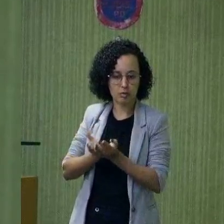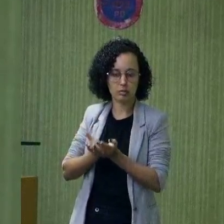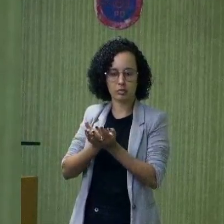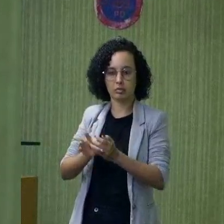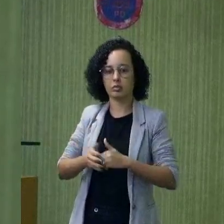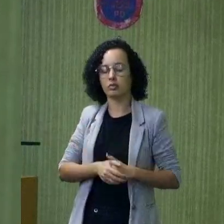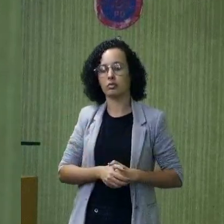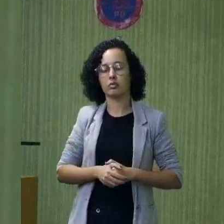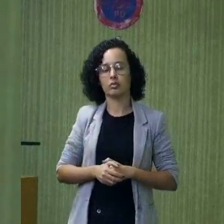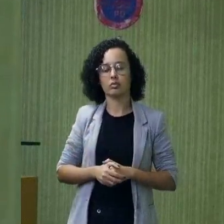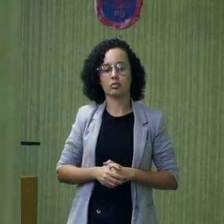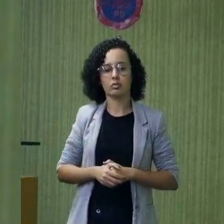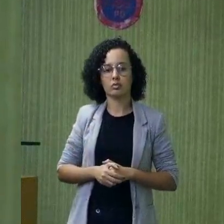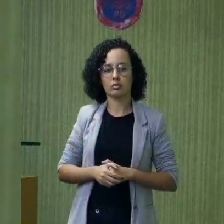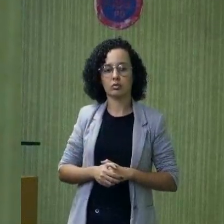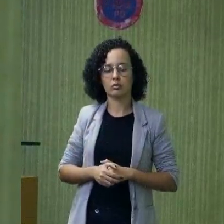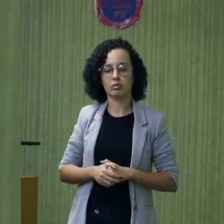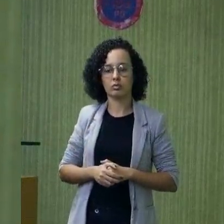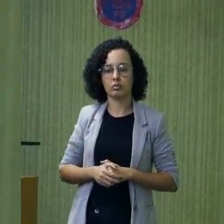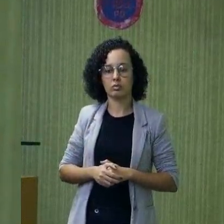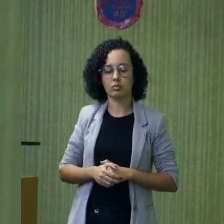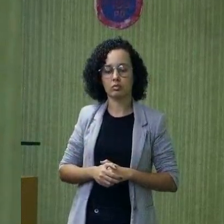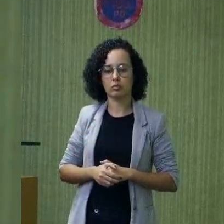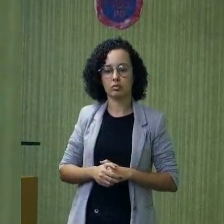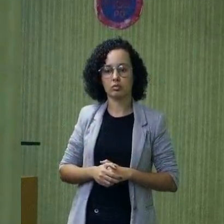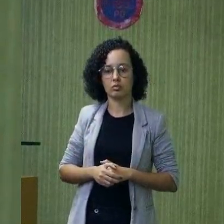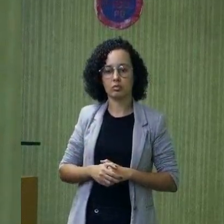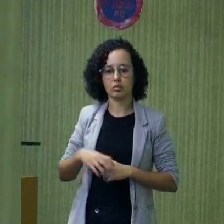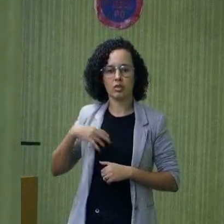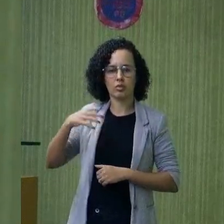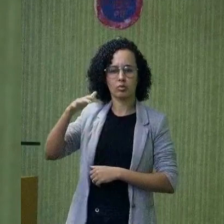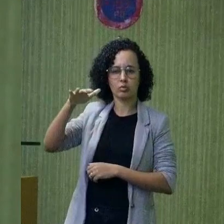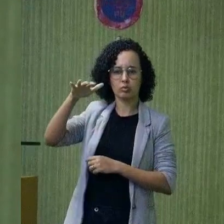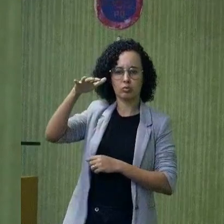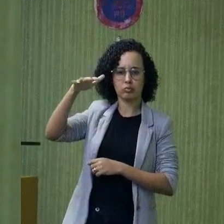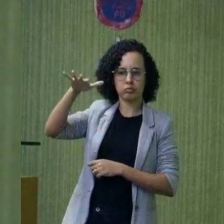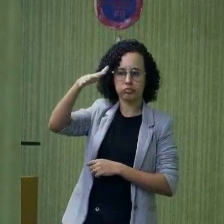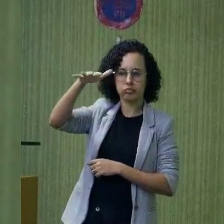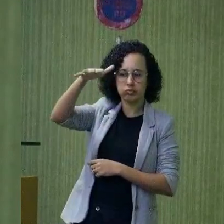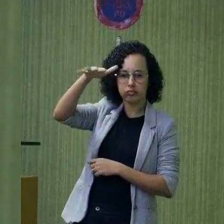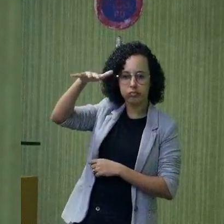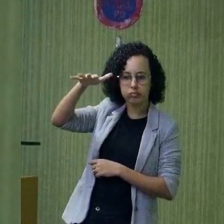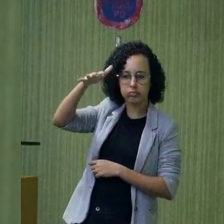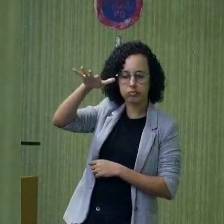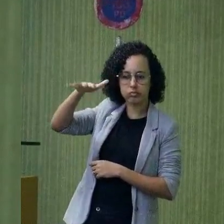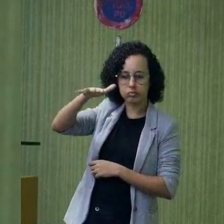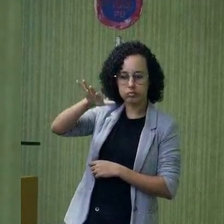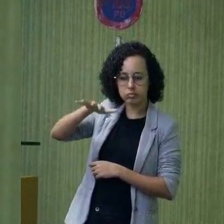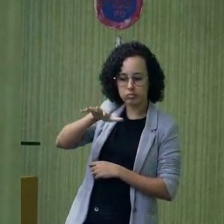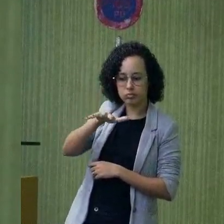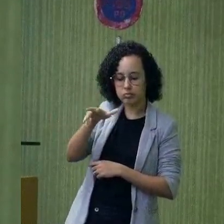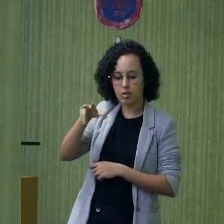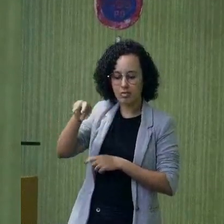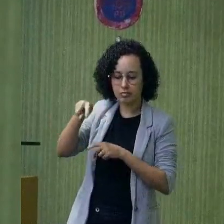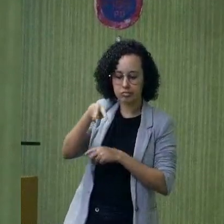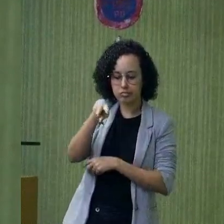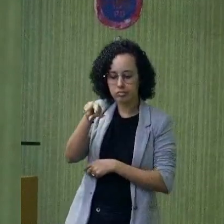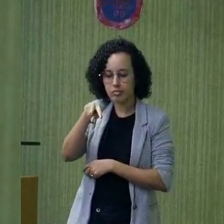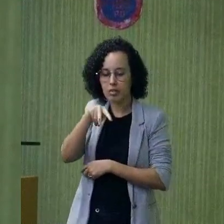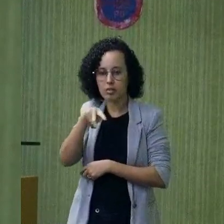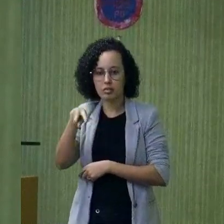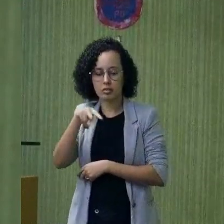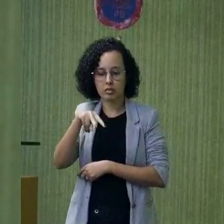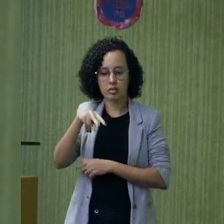fizeram eh através do Drone um geor referenciamento por onde passava o barco e os